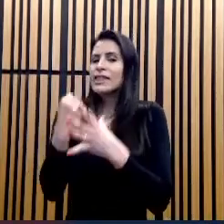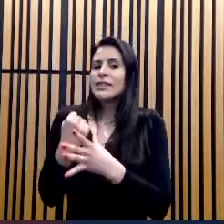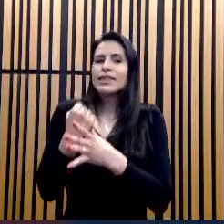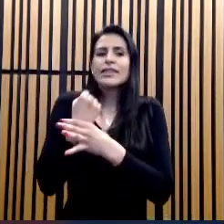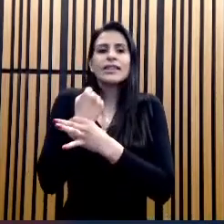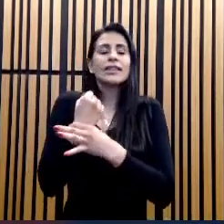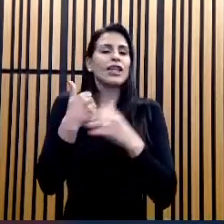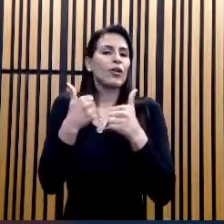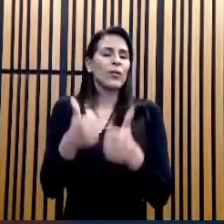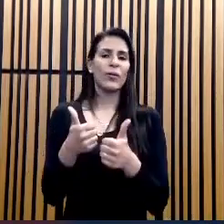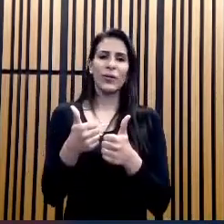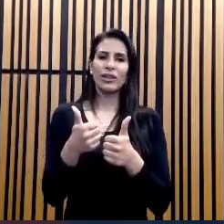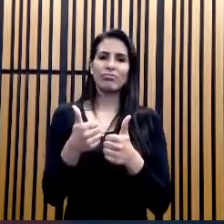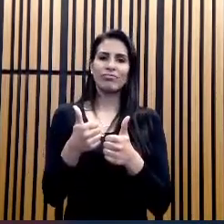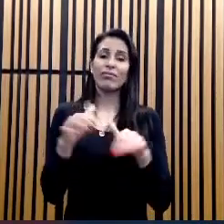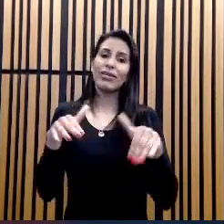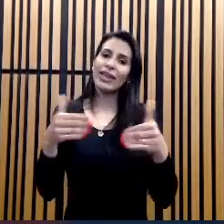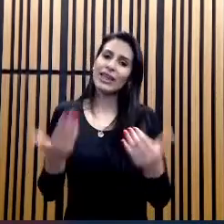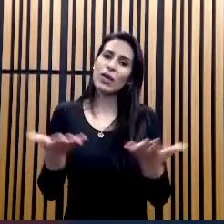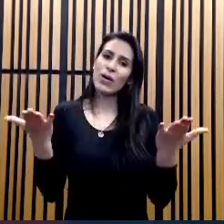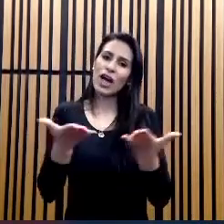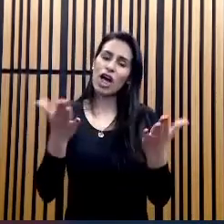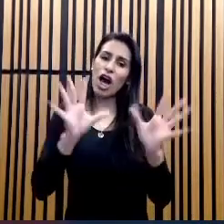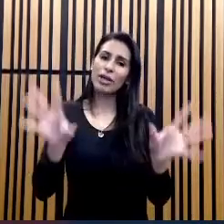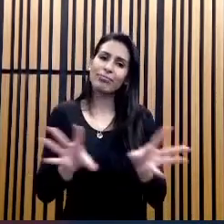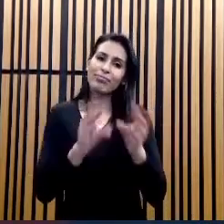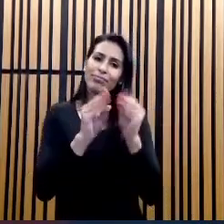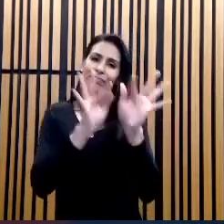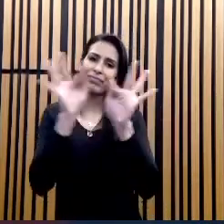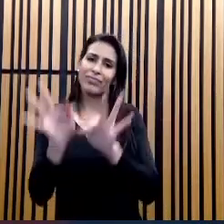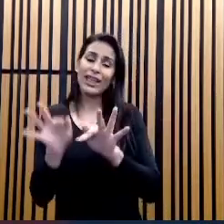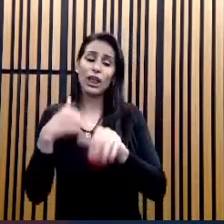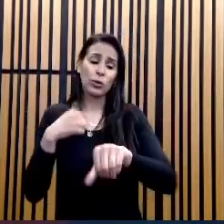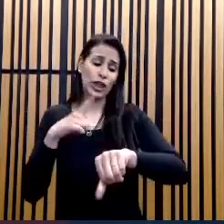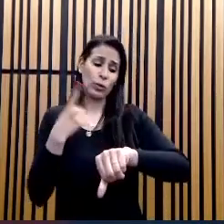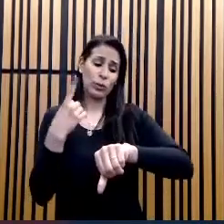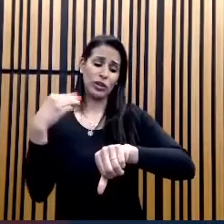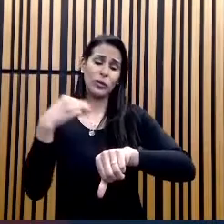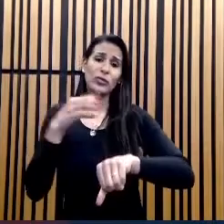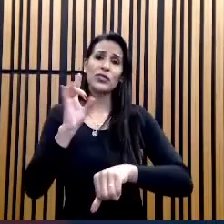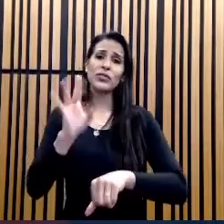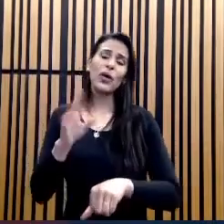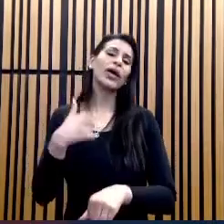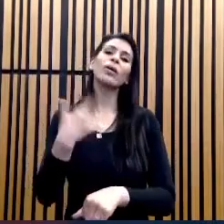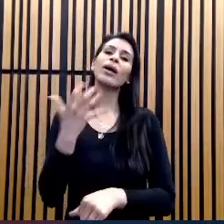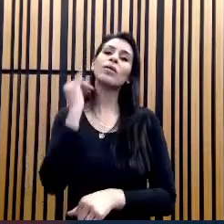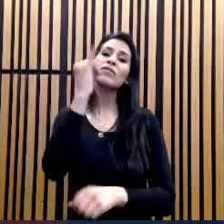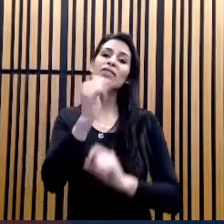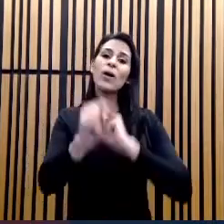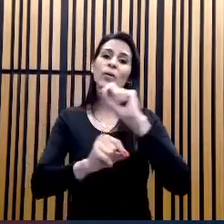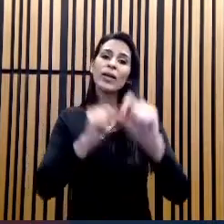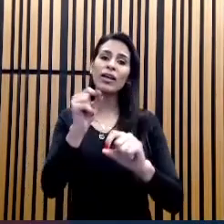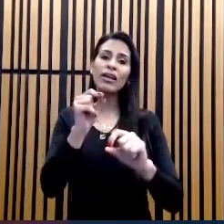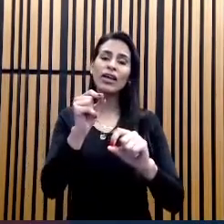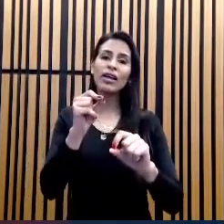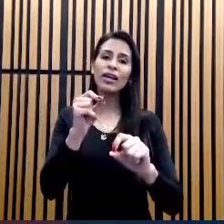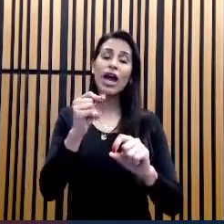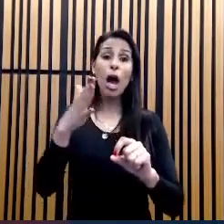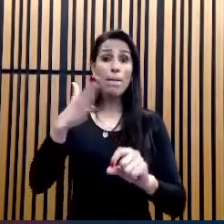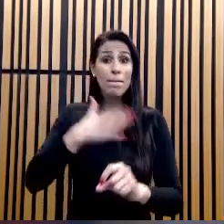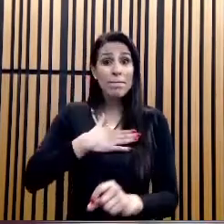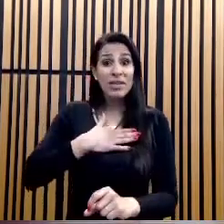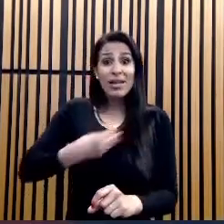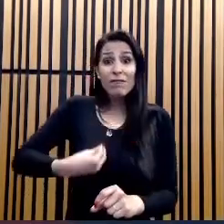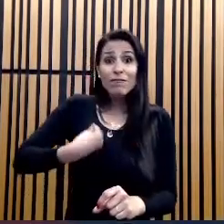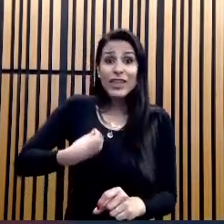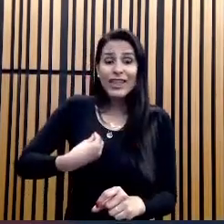gente... Para finalizar, o meu tempo está acabando, eu tenho só mais um minuto. O que eu quero dizer para vocês? A vida está só começando. A minha